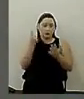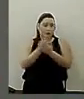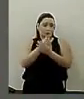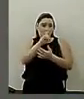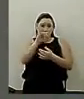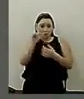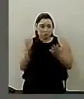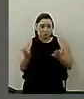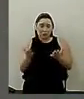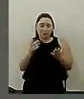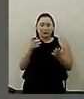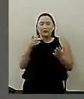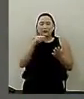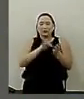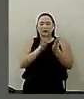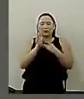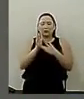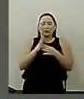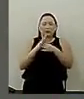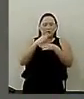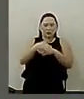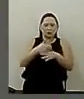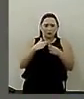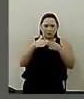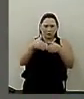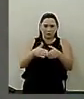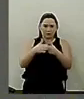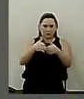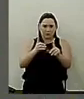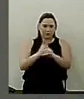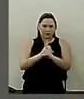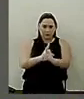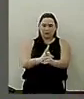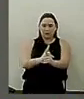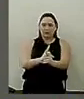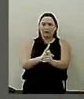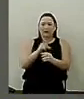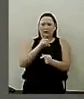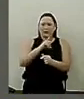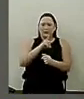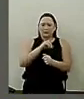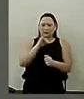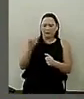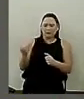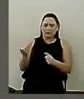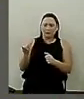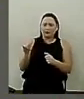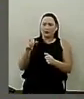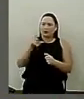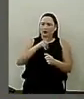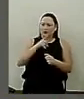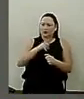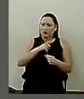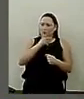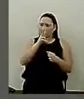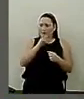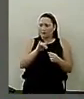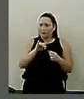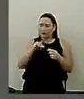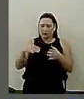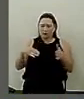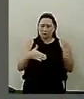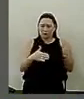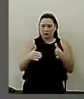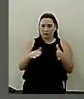dias, entrou ele, o Senhor Jesus, num barco em companhia dos seus discípulos e disse-lhes: passemos para a outra margem do